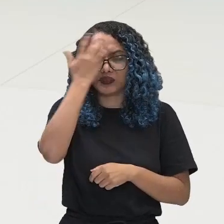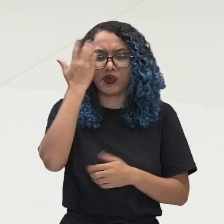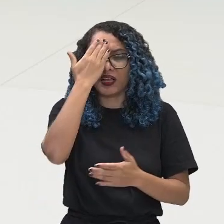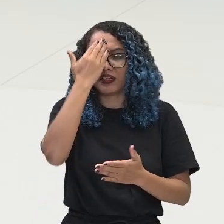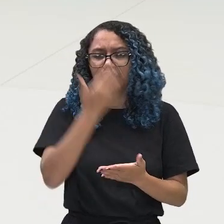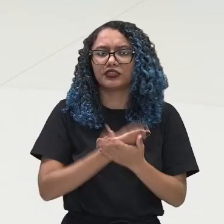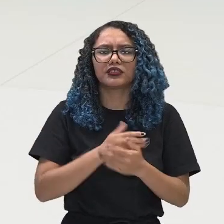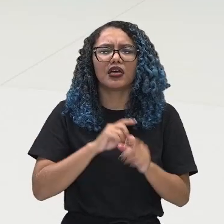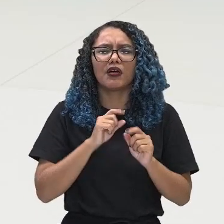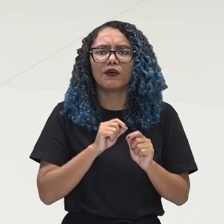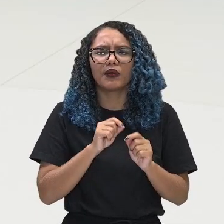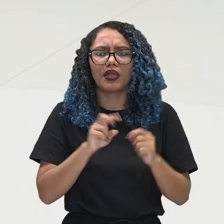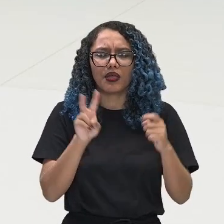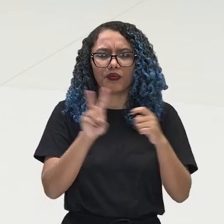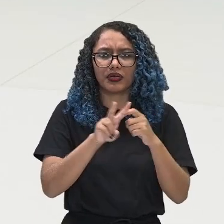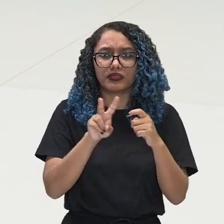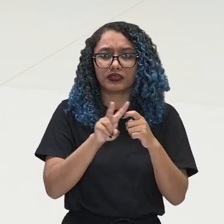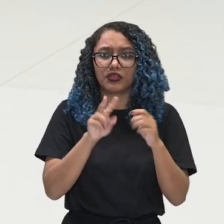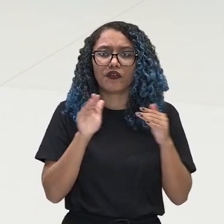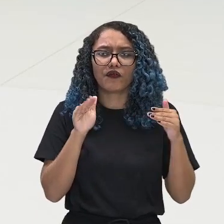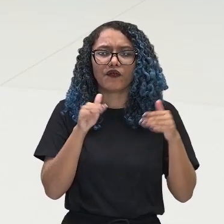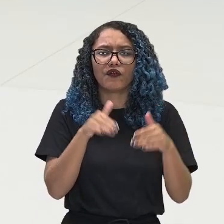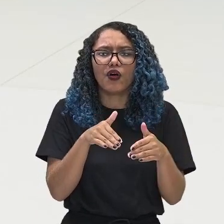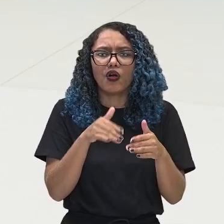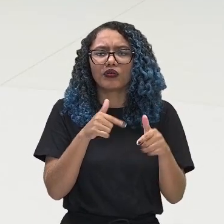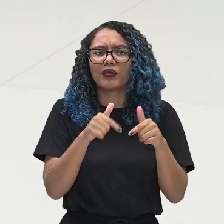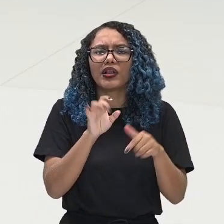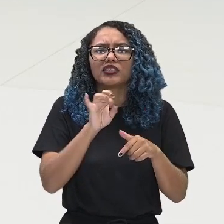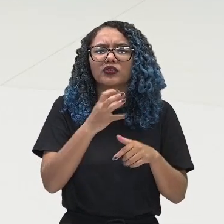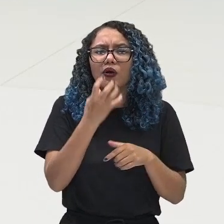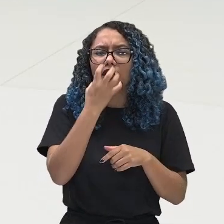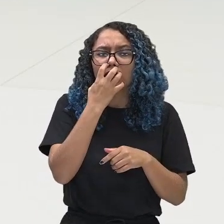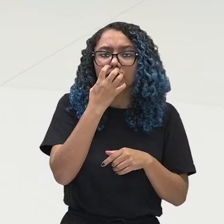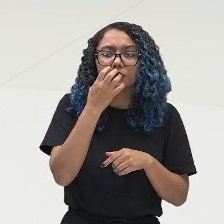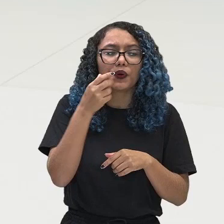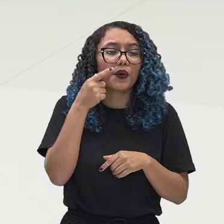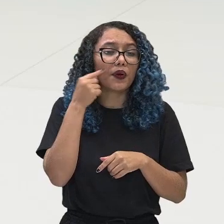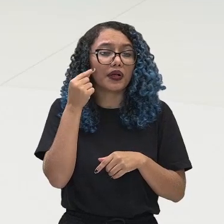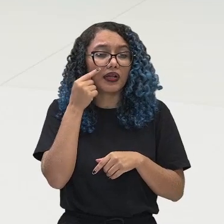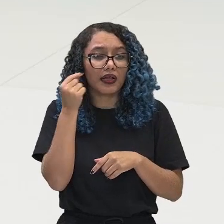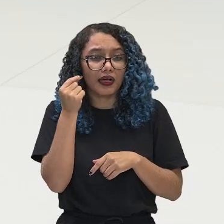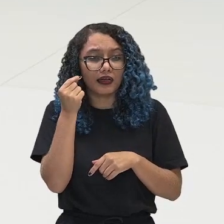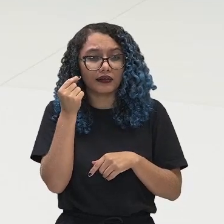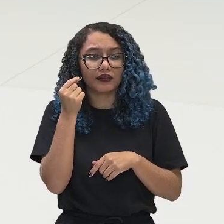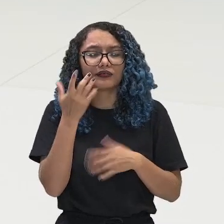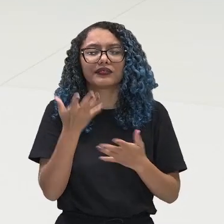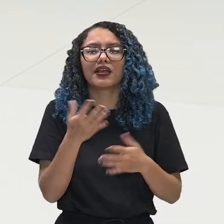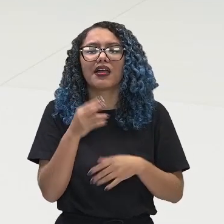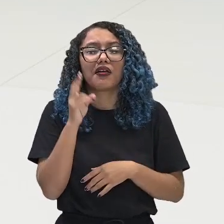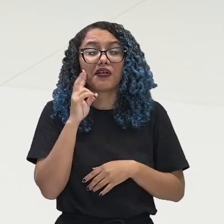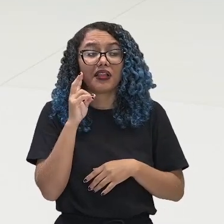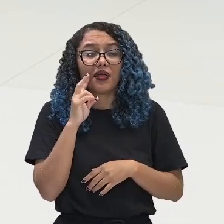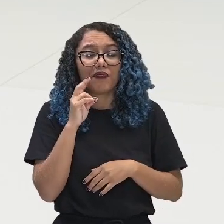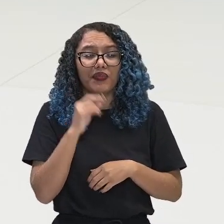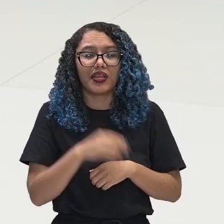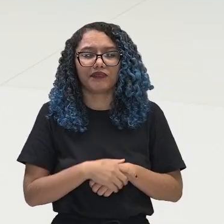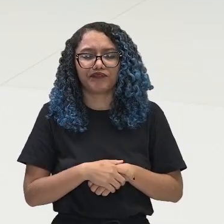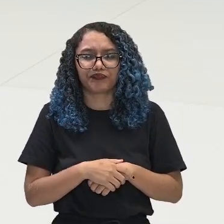os veterinários lidam apenas com cães e gatos. Isso faz até com que eu lembre agora que